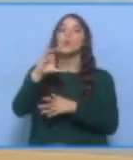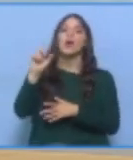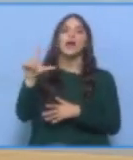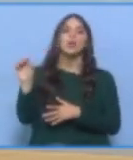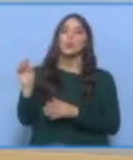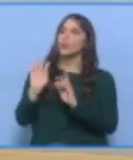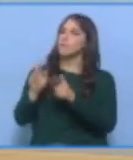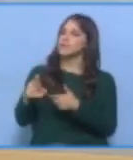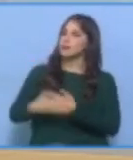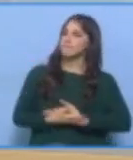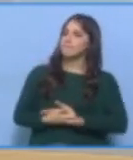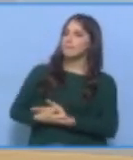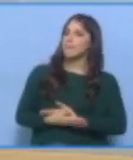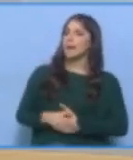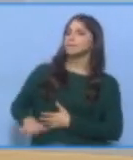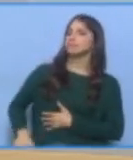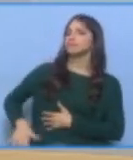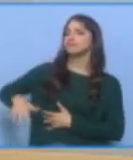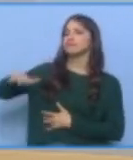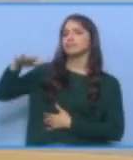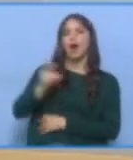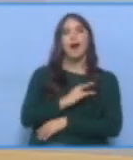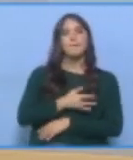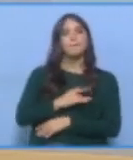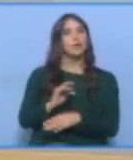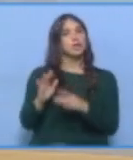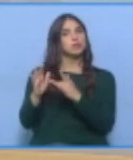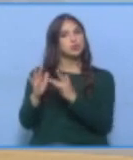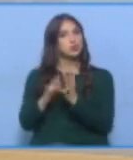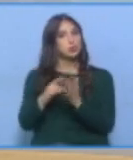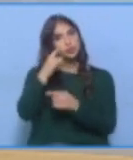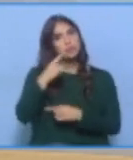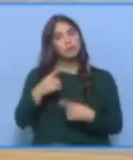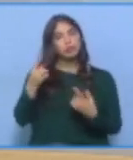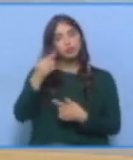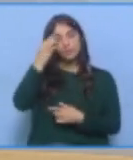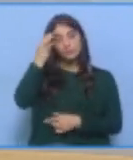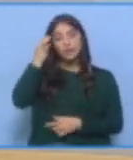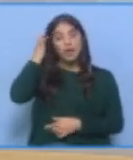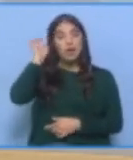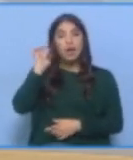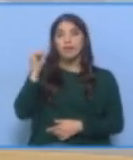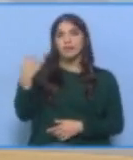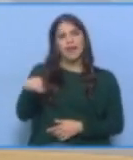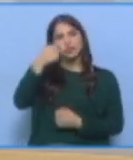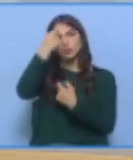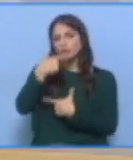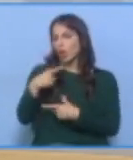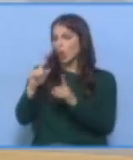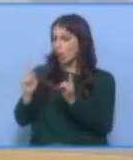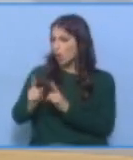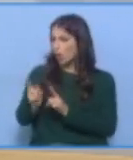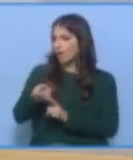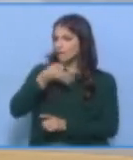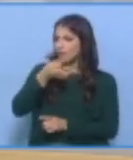dar vários sinais de fé e de amor a Jesus, com pequenas histórias que se vão contando, quer das amas, quer da própria